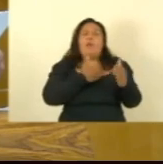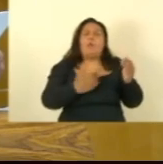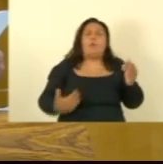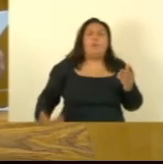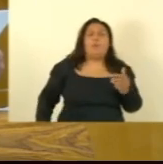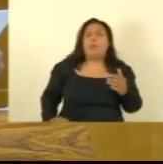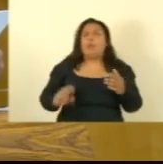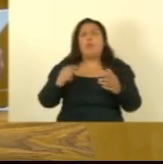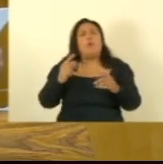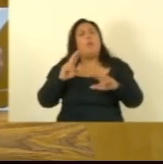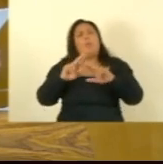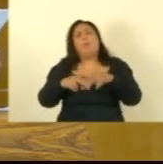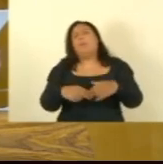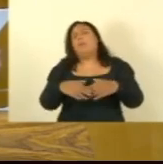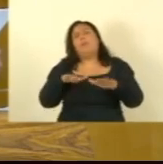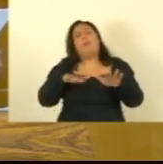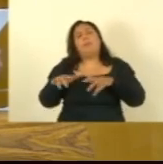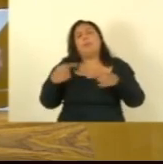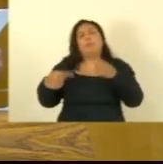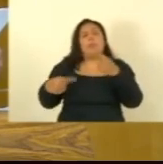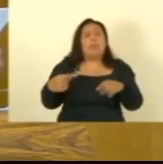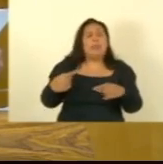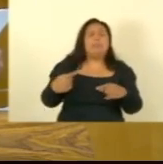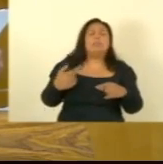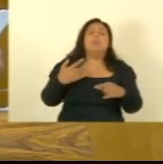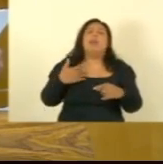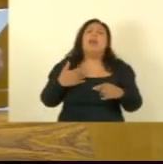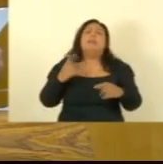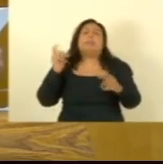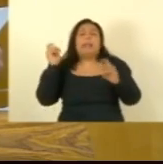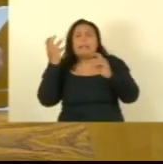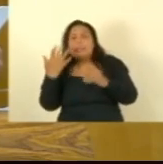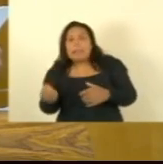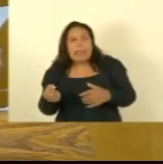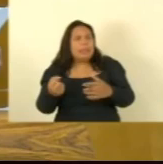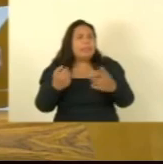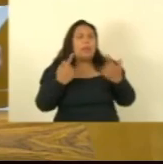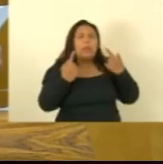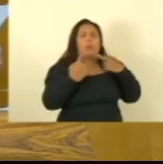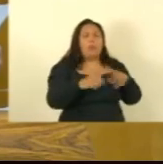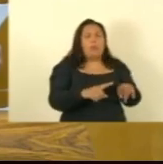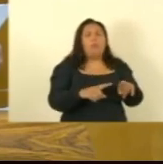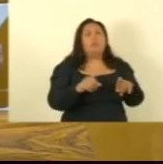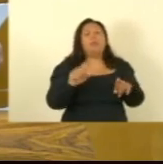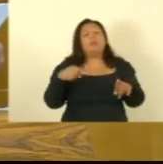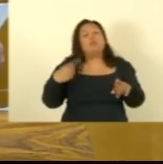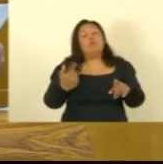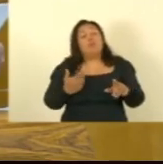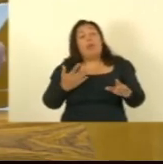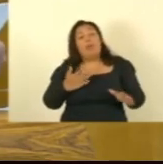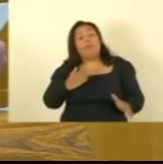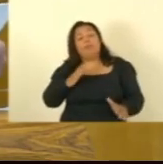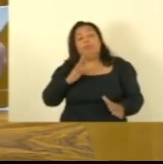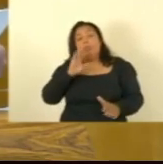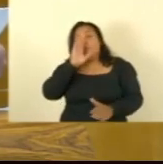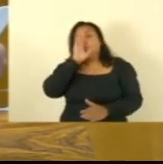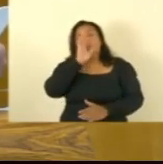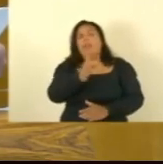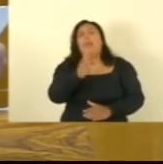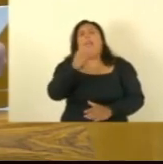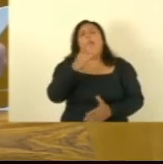circunstâncias políticas, ora favoráveis, ora desfavoráveis. Sua rigidez é um pilar